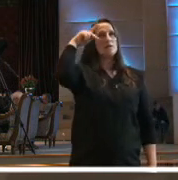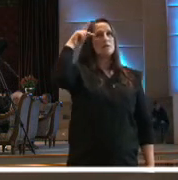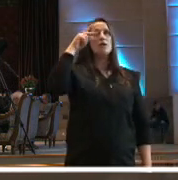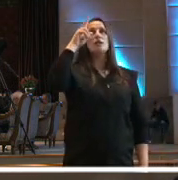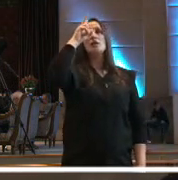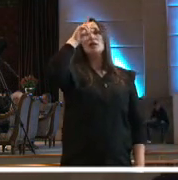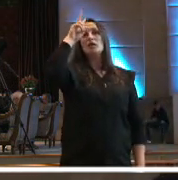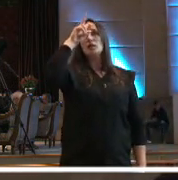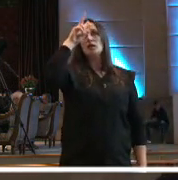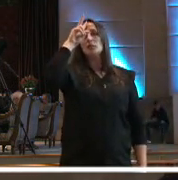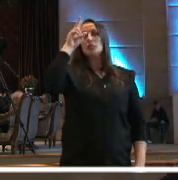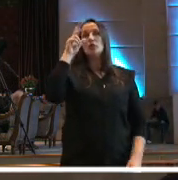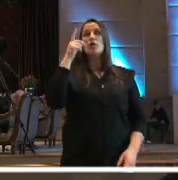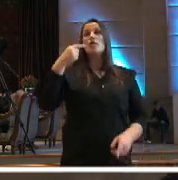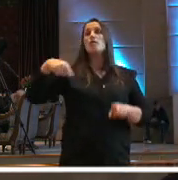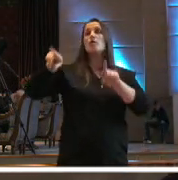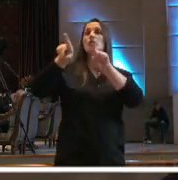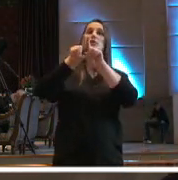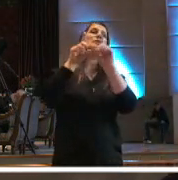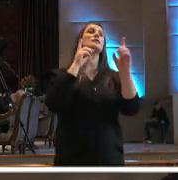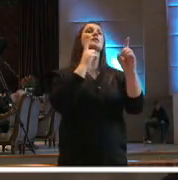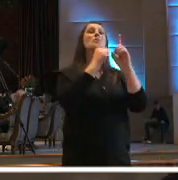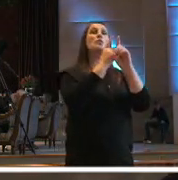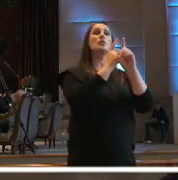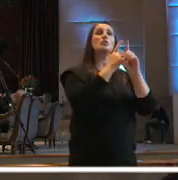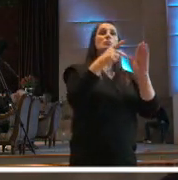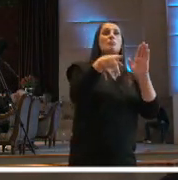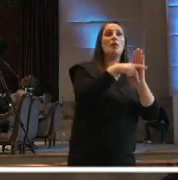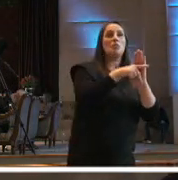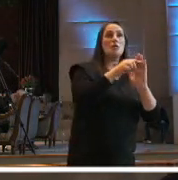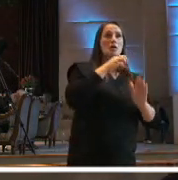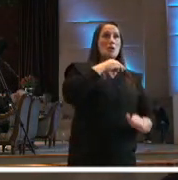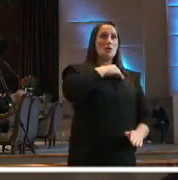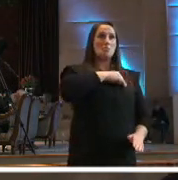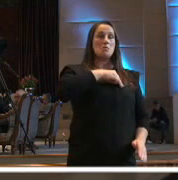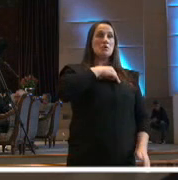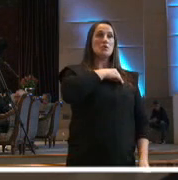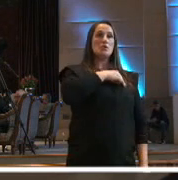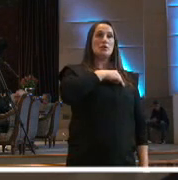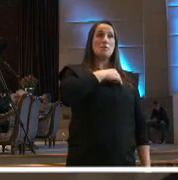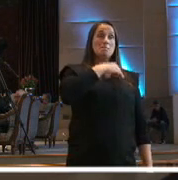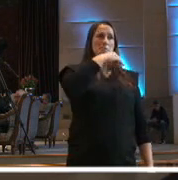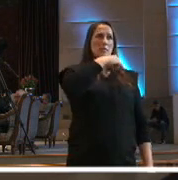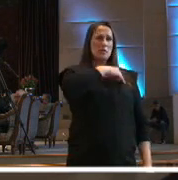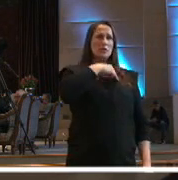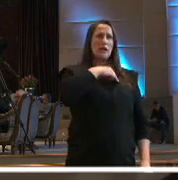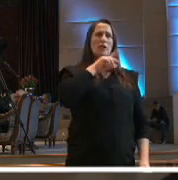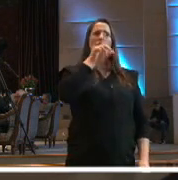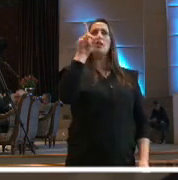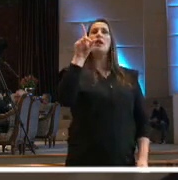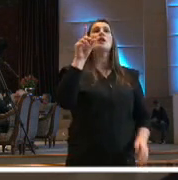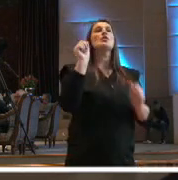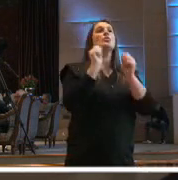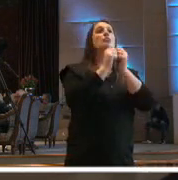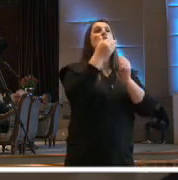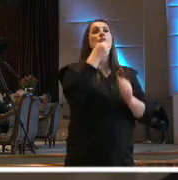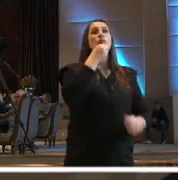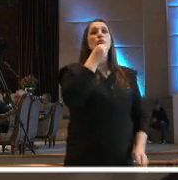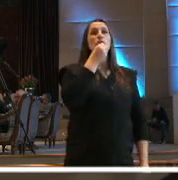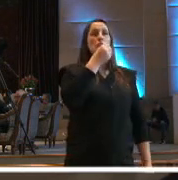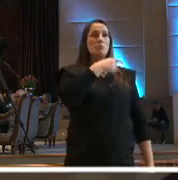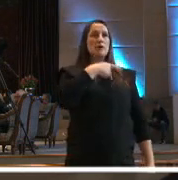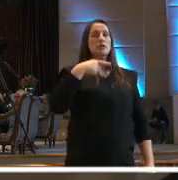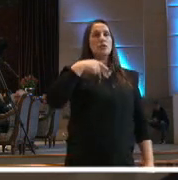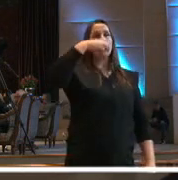voltando de um encontro com os missionários lá, da missão do pastor Manfred, que está aqui, né?